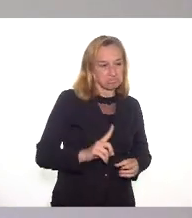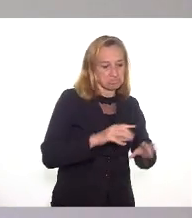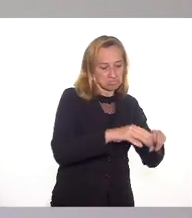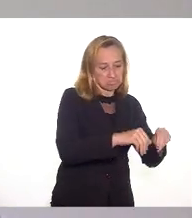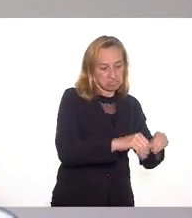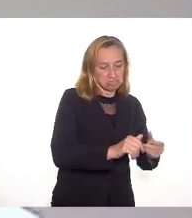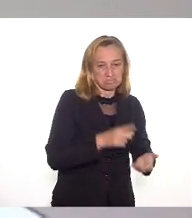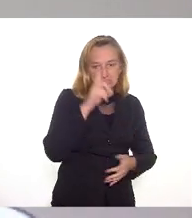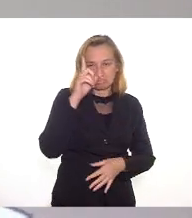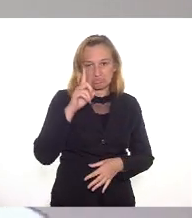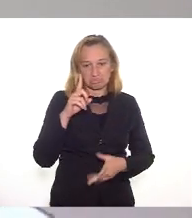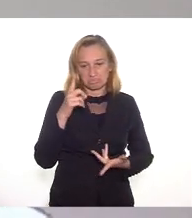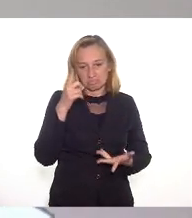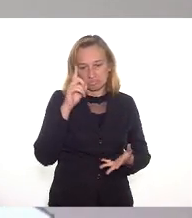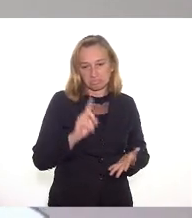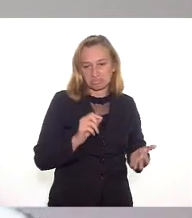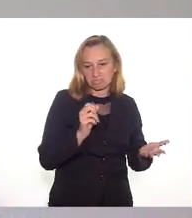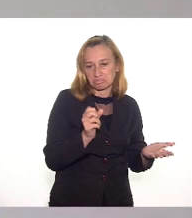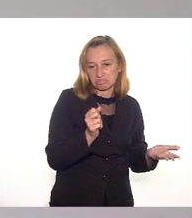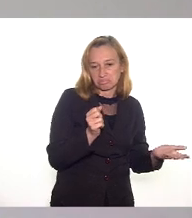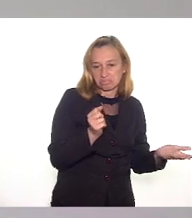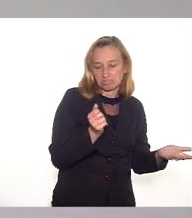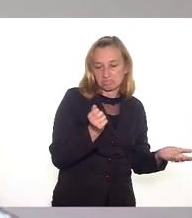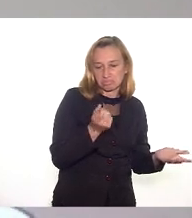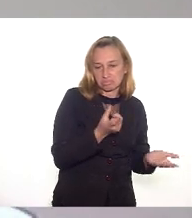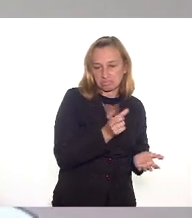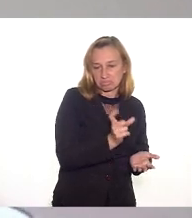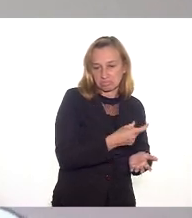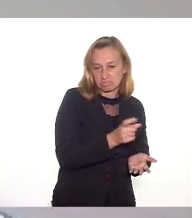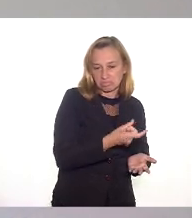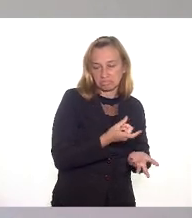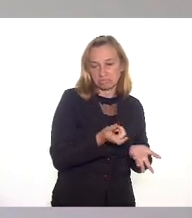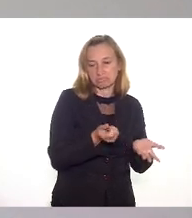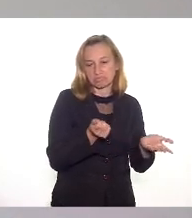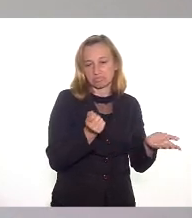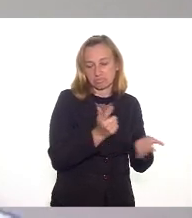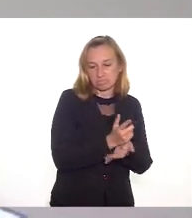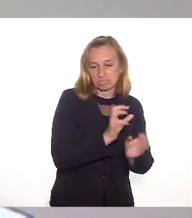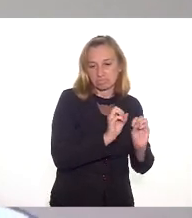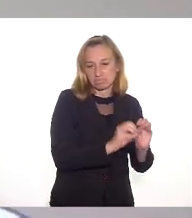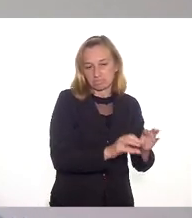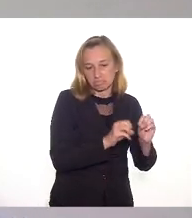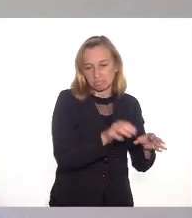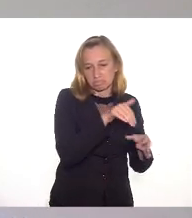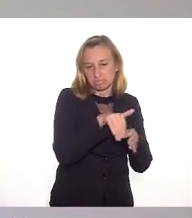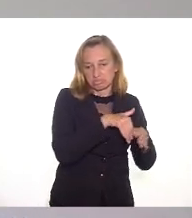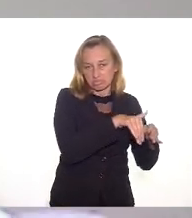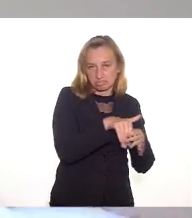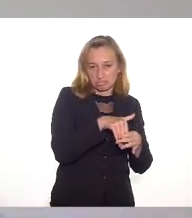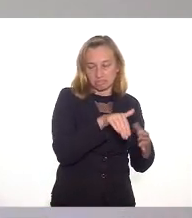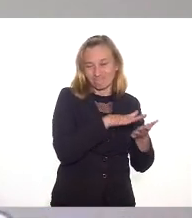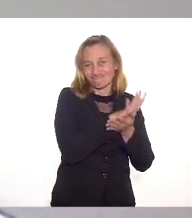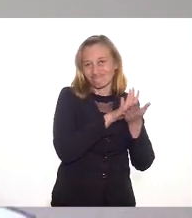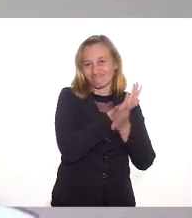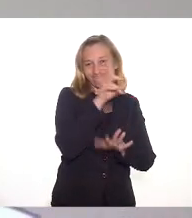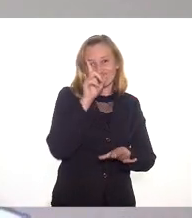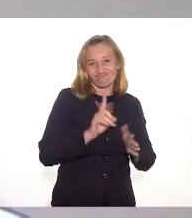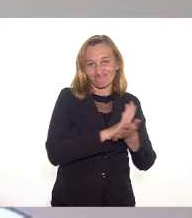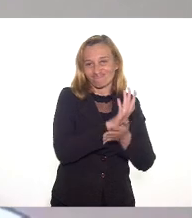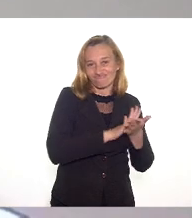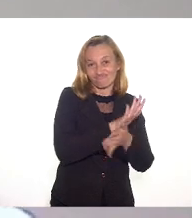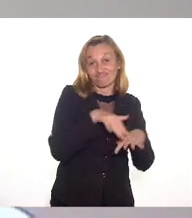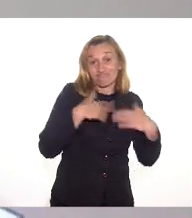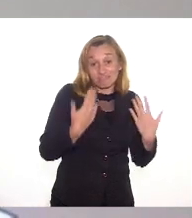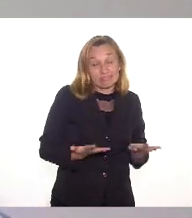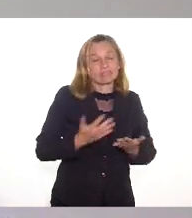não garantiu o direito ao crédito não garantiu o direito à educação não garantiu o direito ao voto não garantiu o direito a nada tanto é